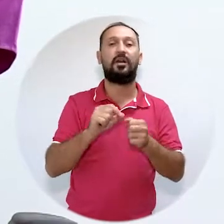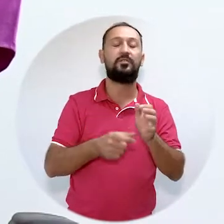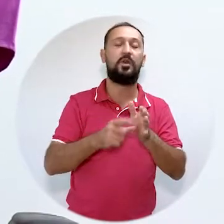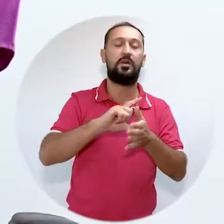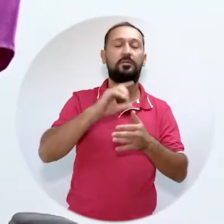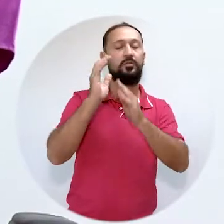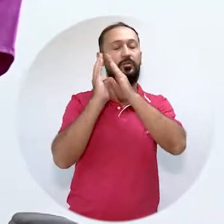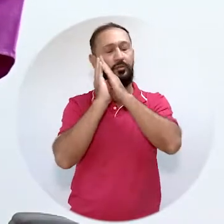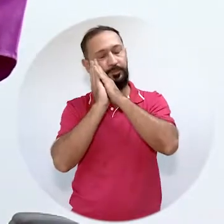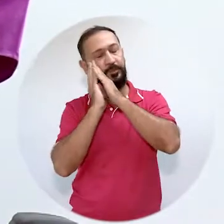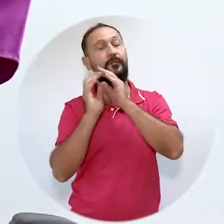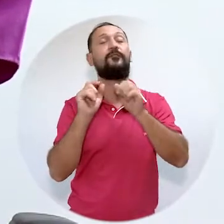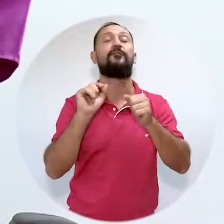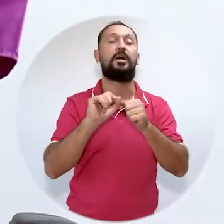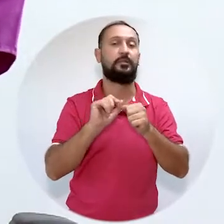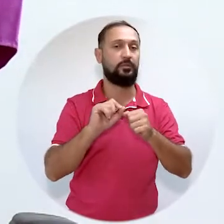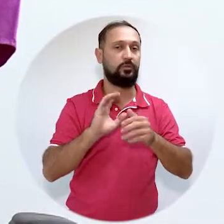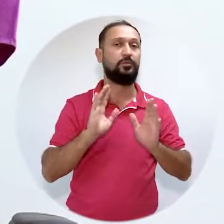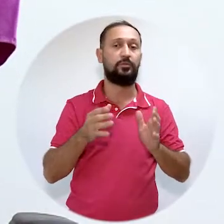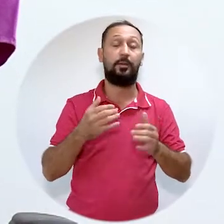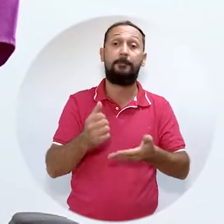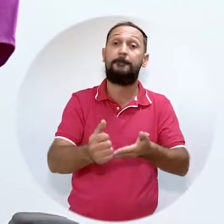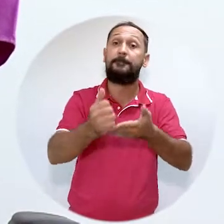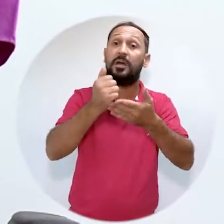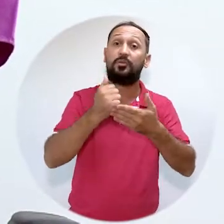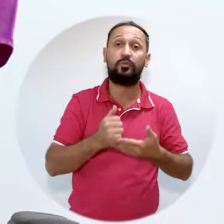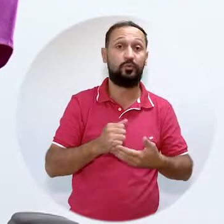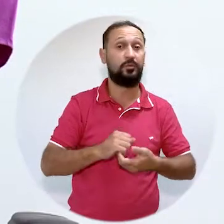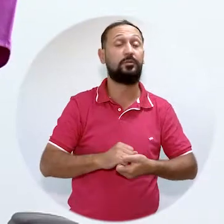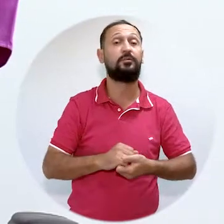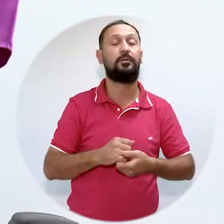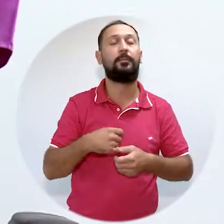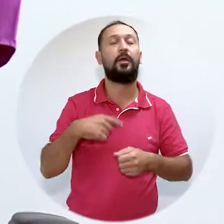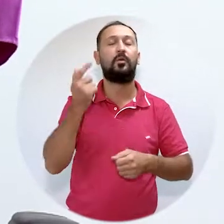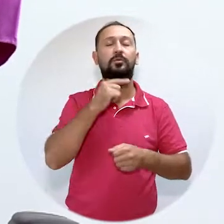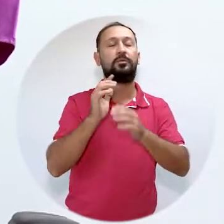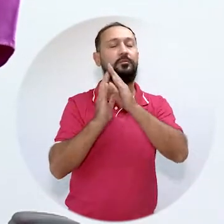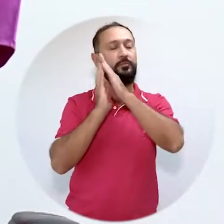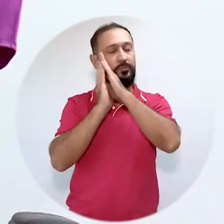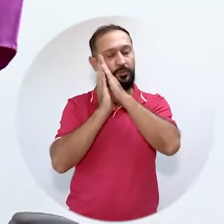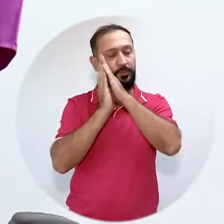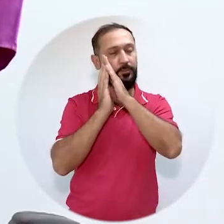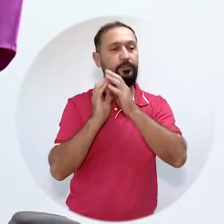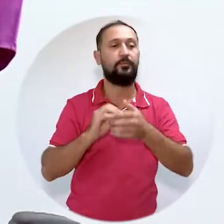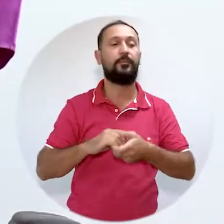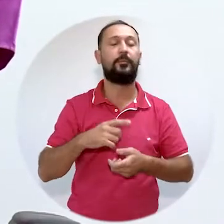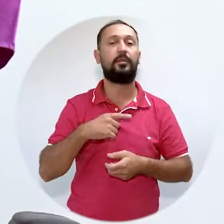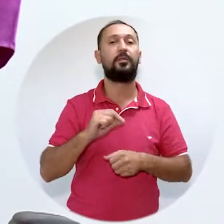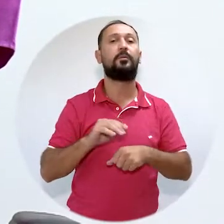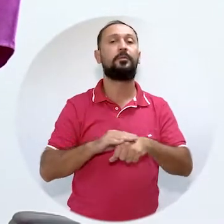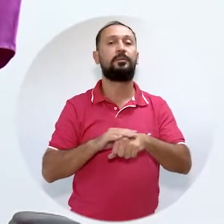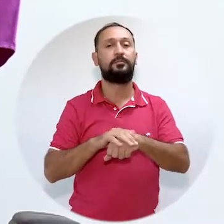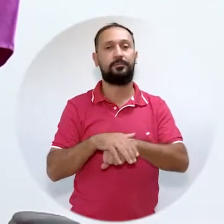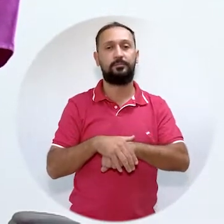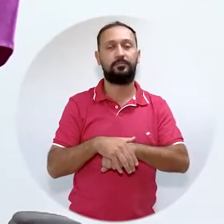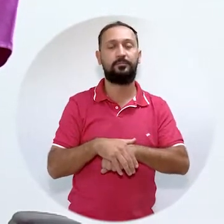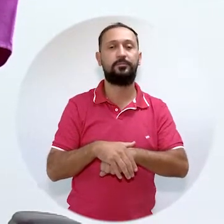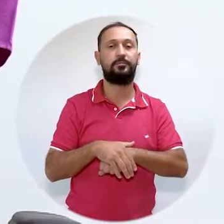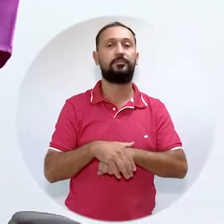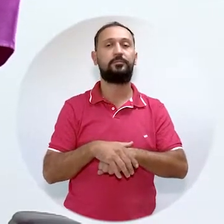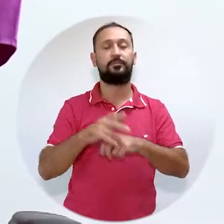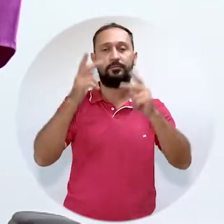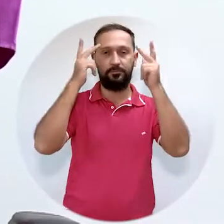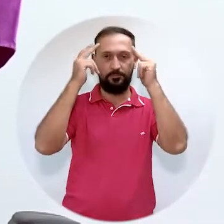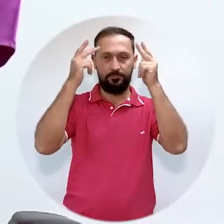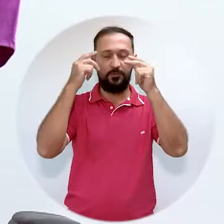costumo fazer antes de dormir. Então, assim, me ajuda muito no sono. Me ajuda muito a ter uma noite